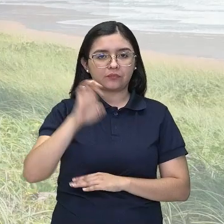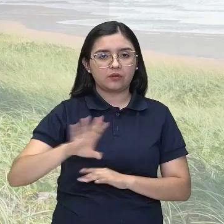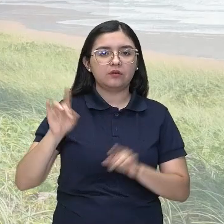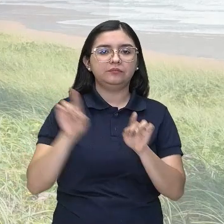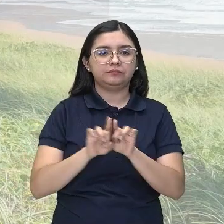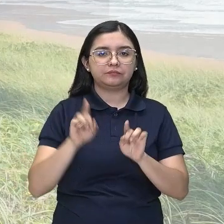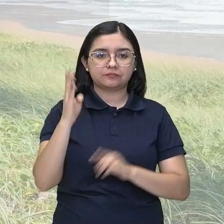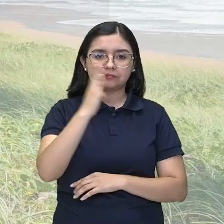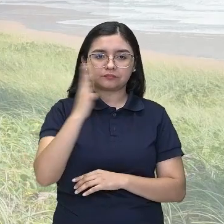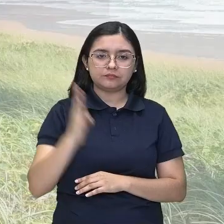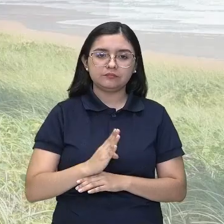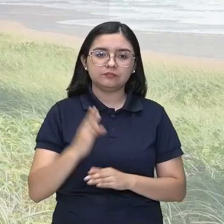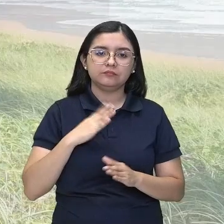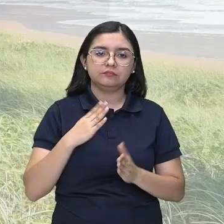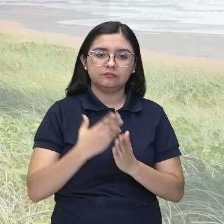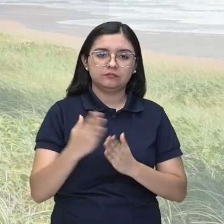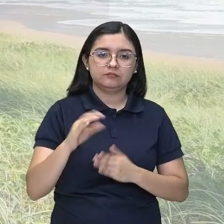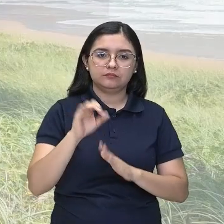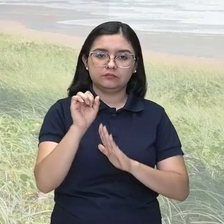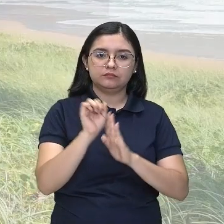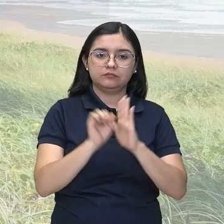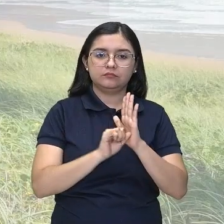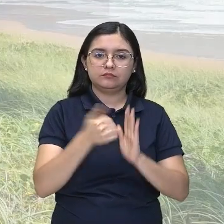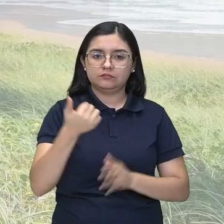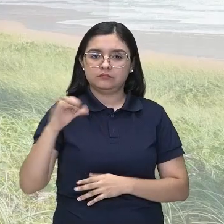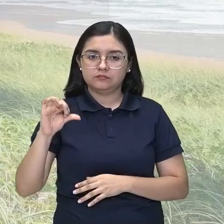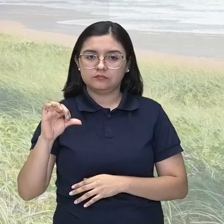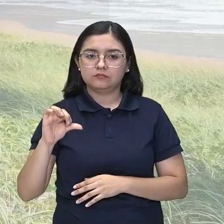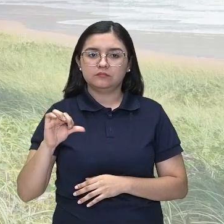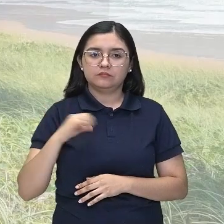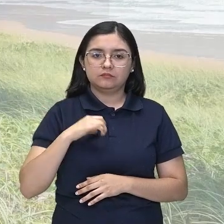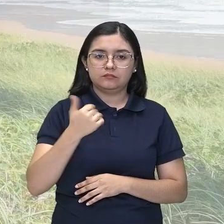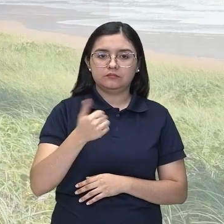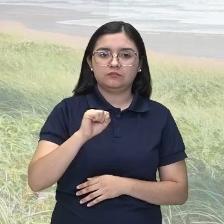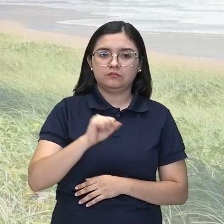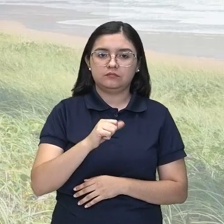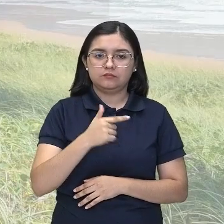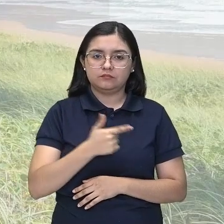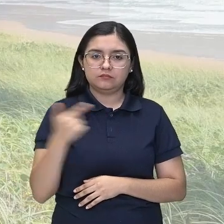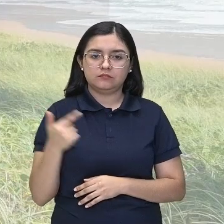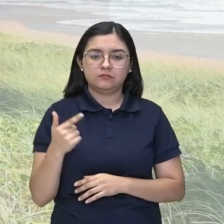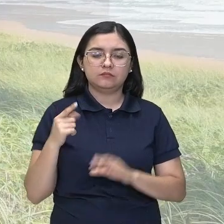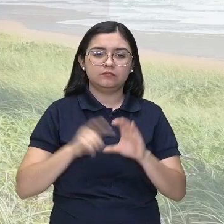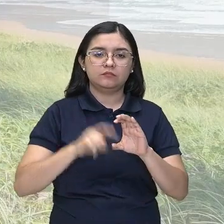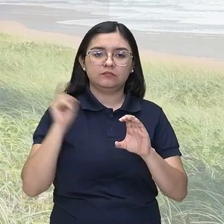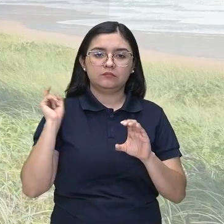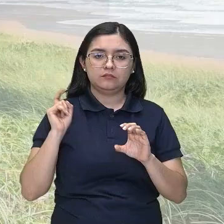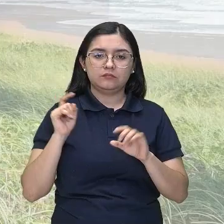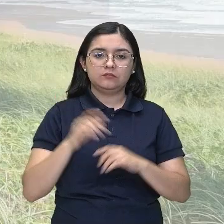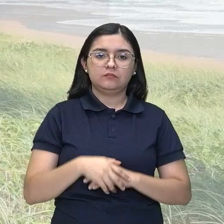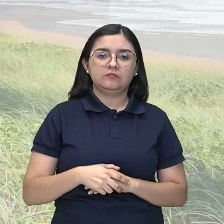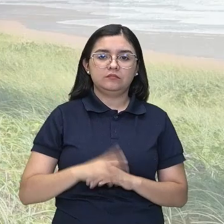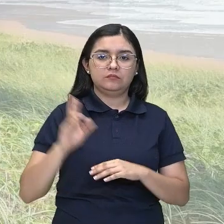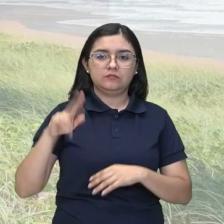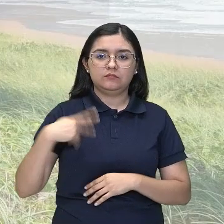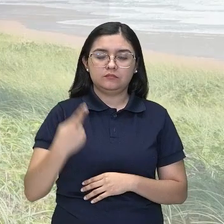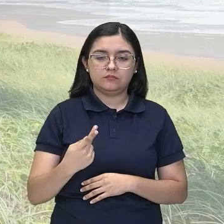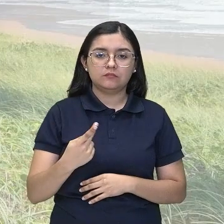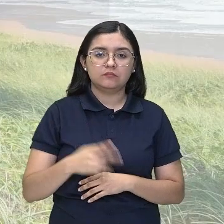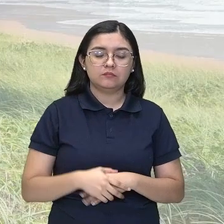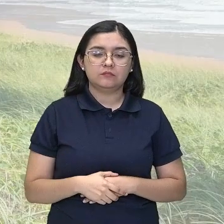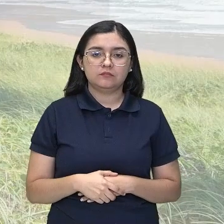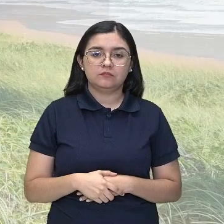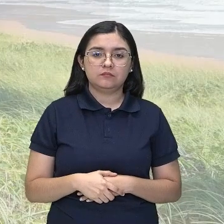vai se consolidando a partir do século XIX, ou seja, 1822, a independência e posteridade.